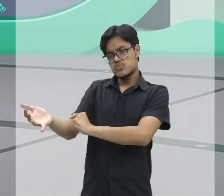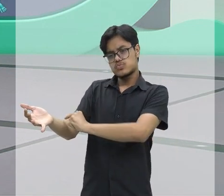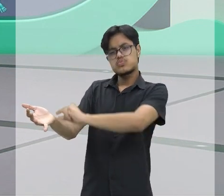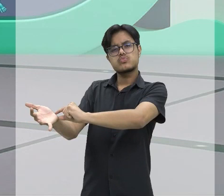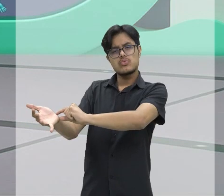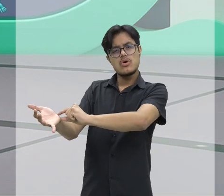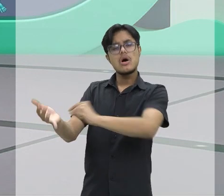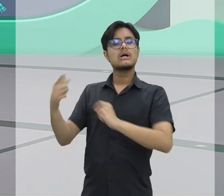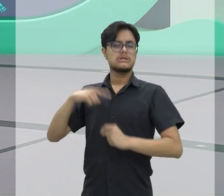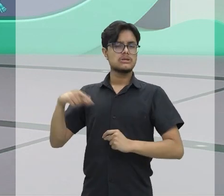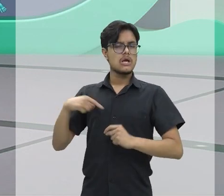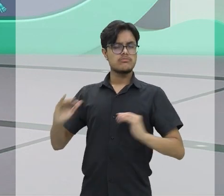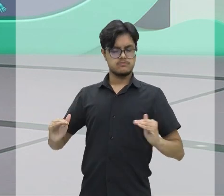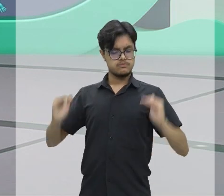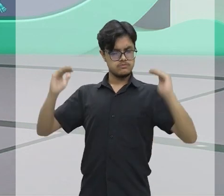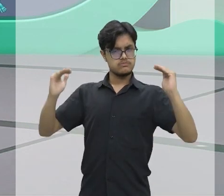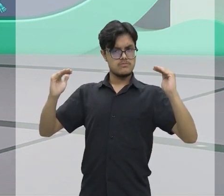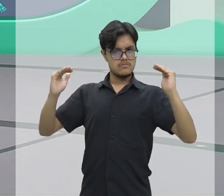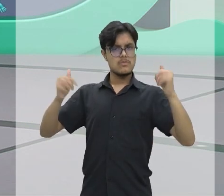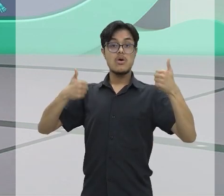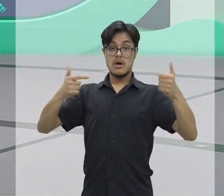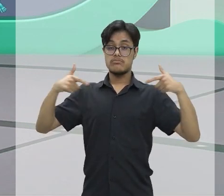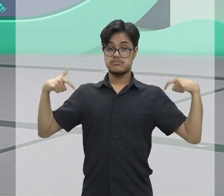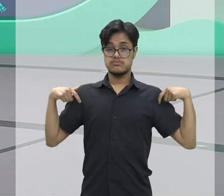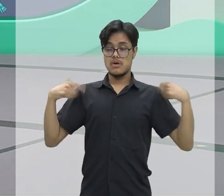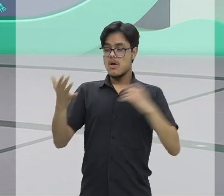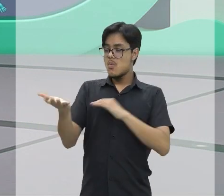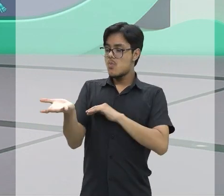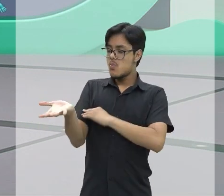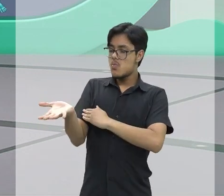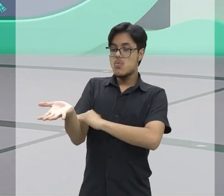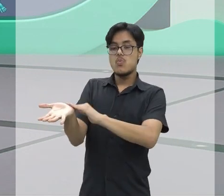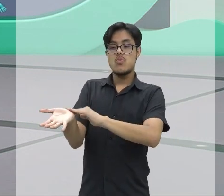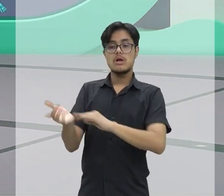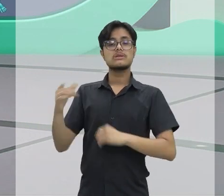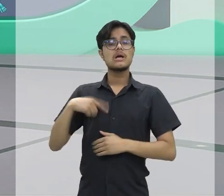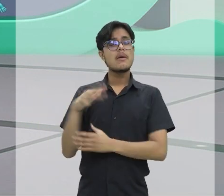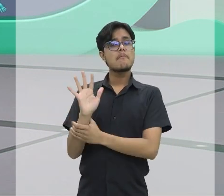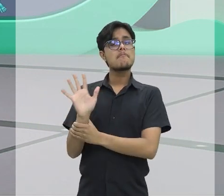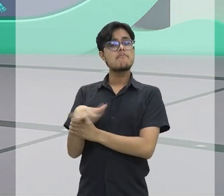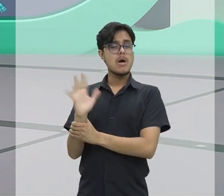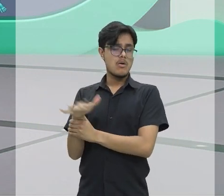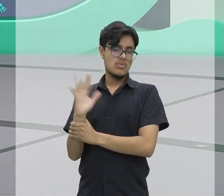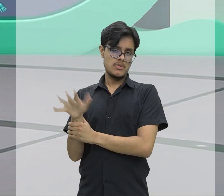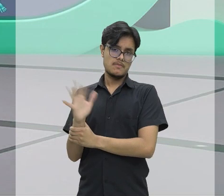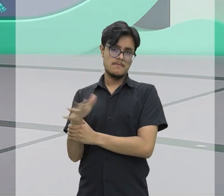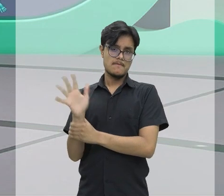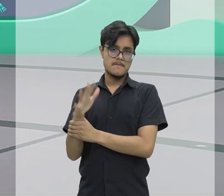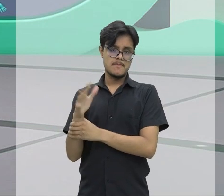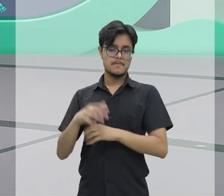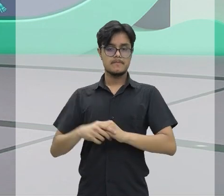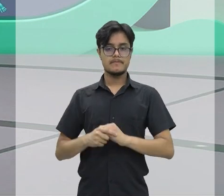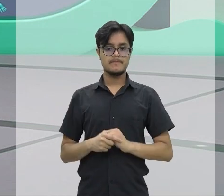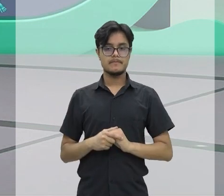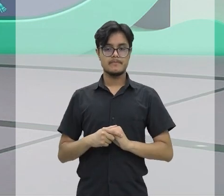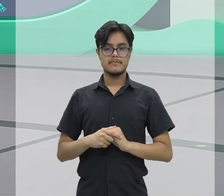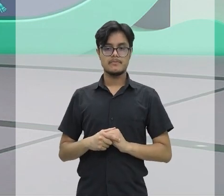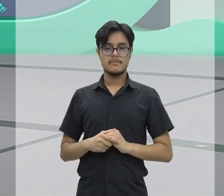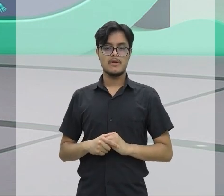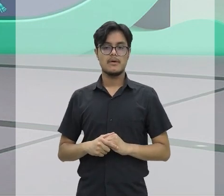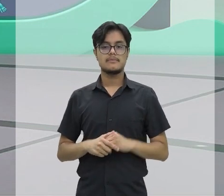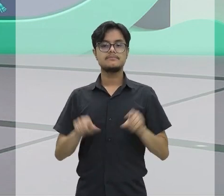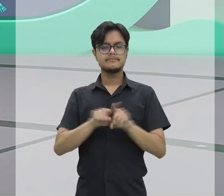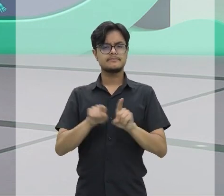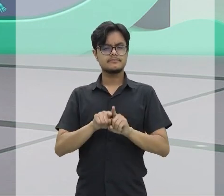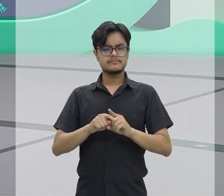membros superiores, como a gente pode visualizar. Nós temos também a mão, os ossos ali da mão. Vamos observar também